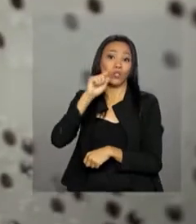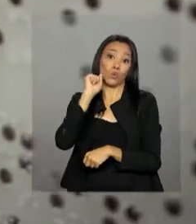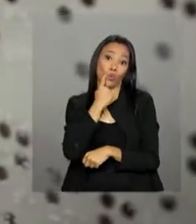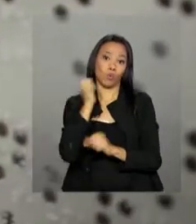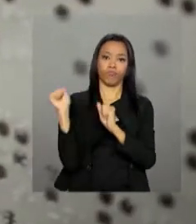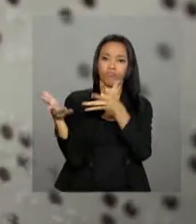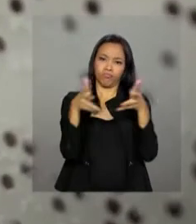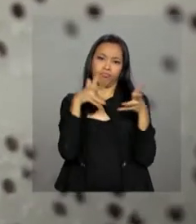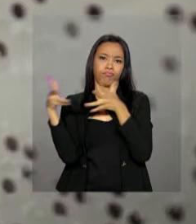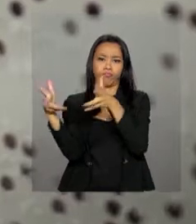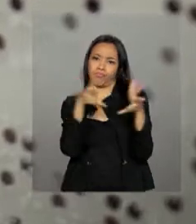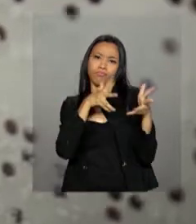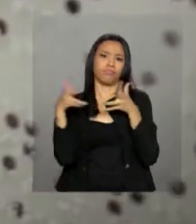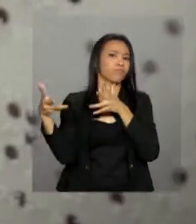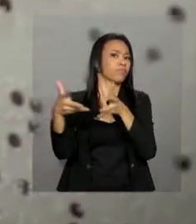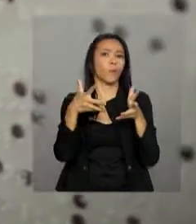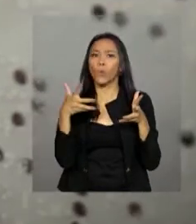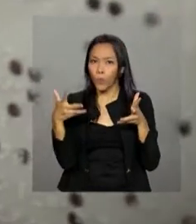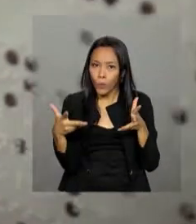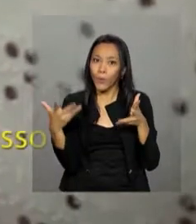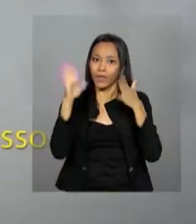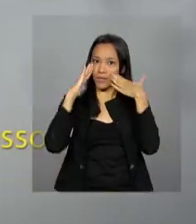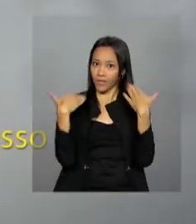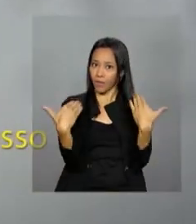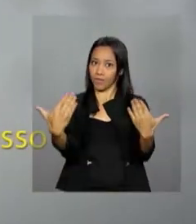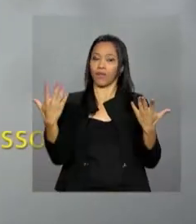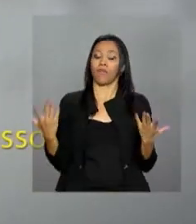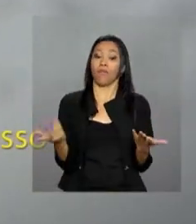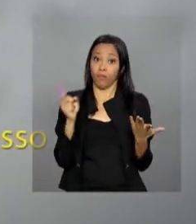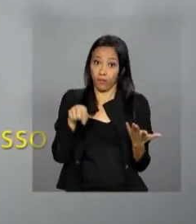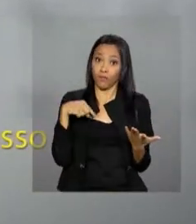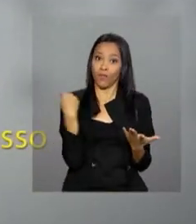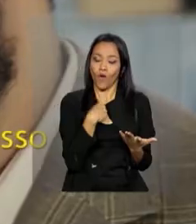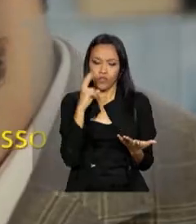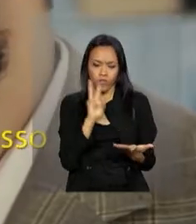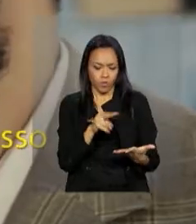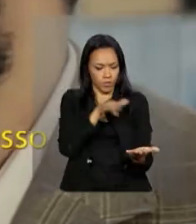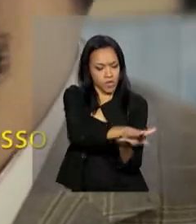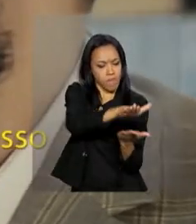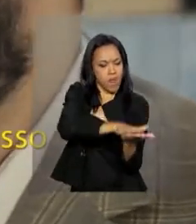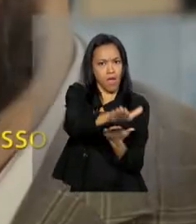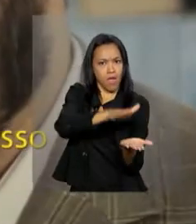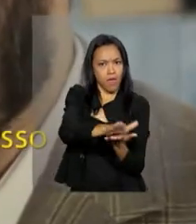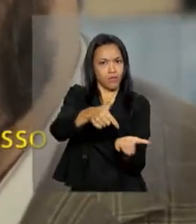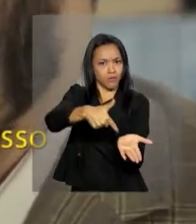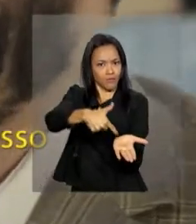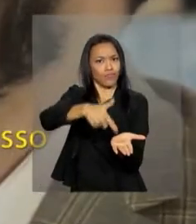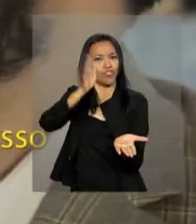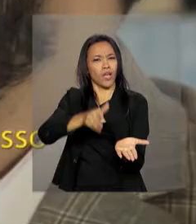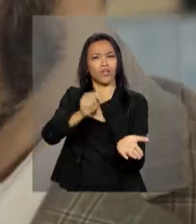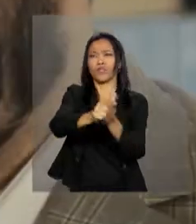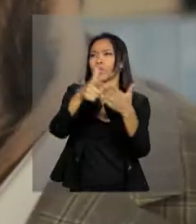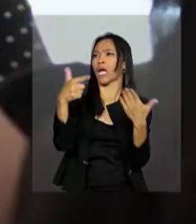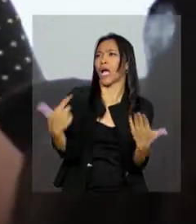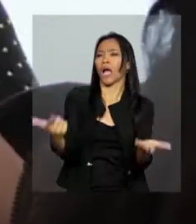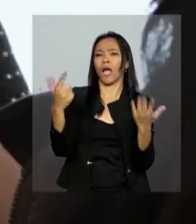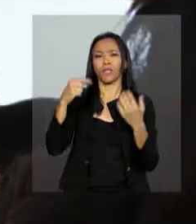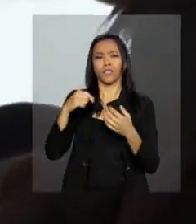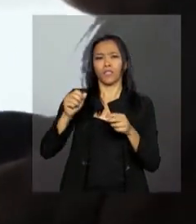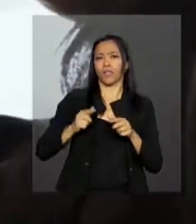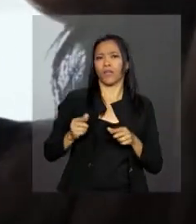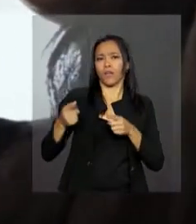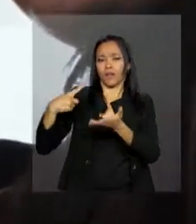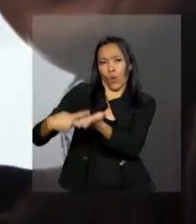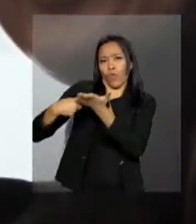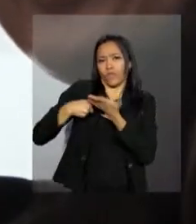libras o conteúdo da exposição. Nós também tivemos um material impresso que foi encartado em jornais, convites,